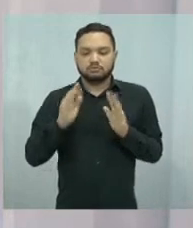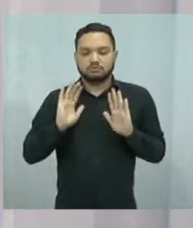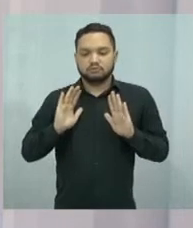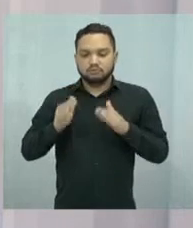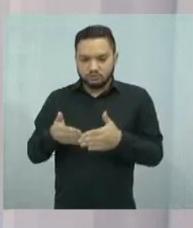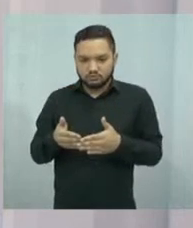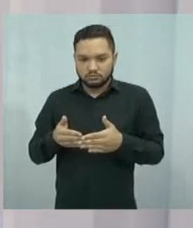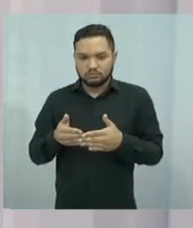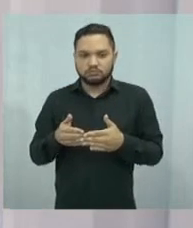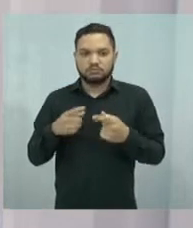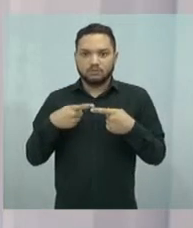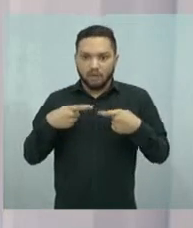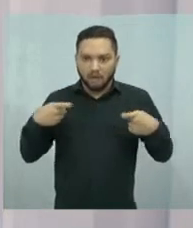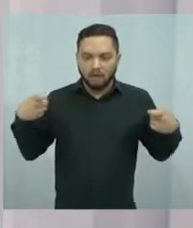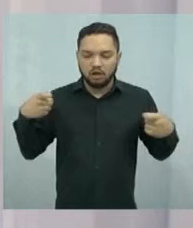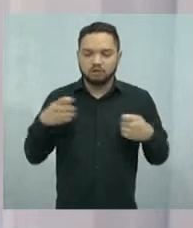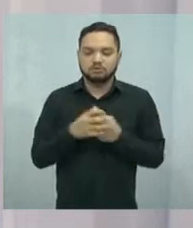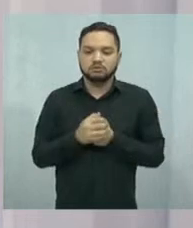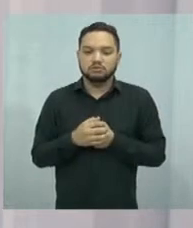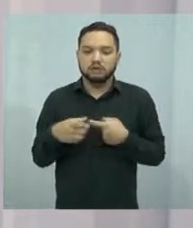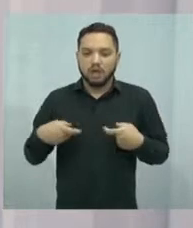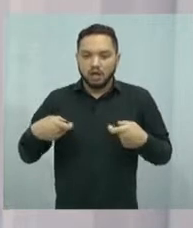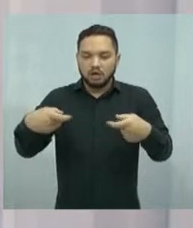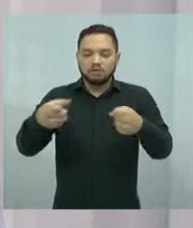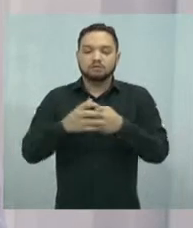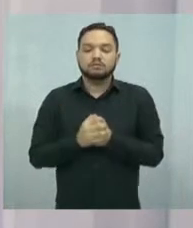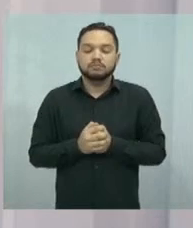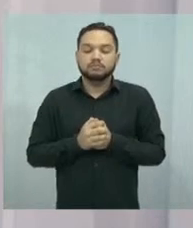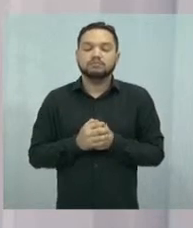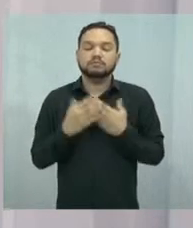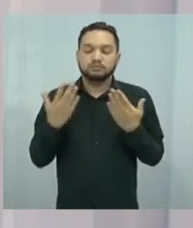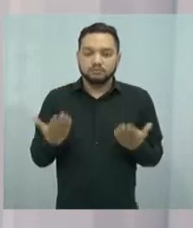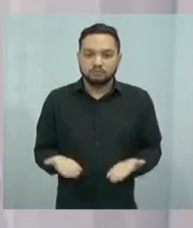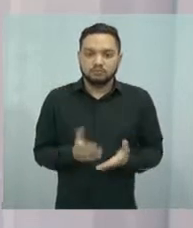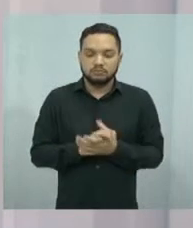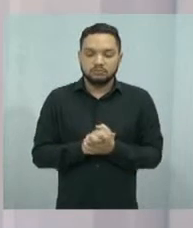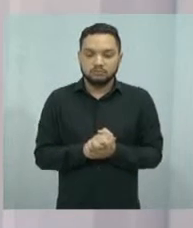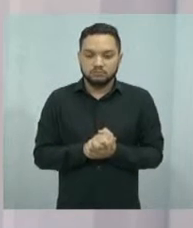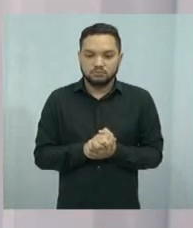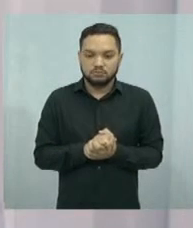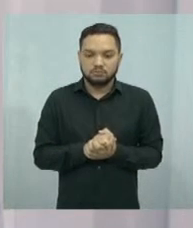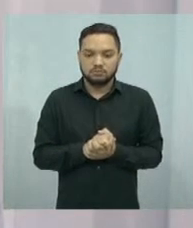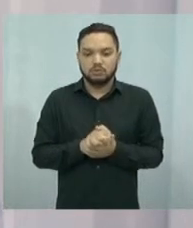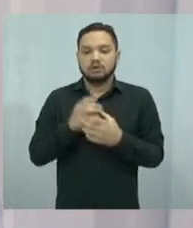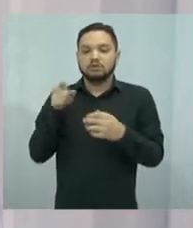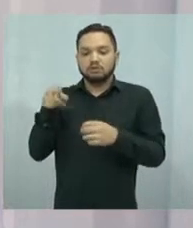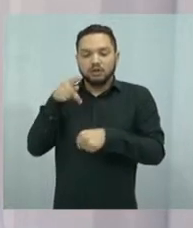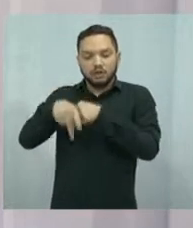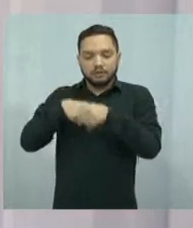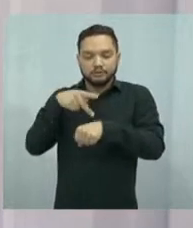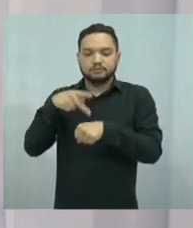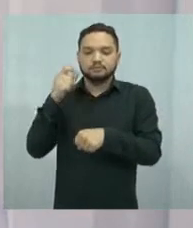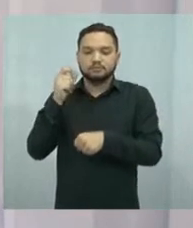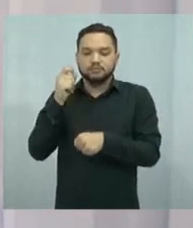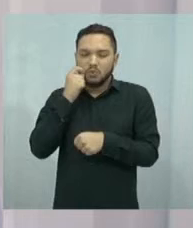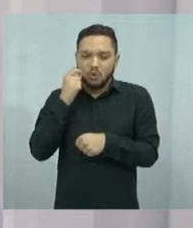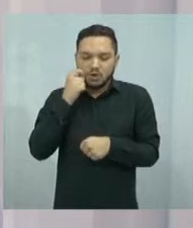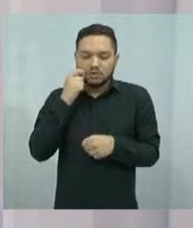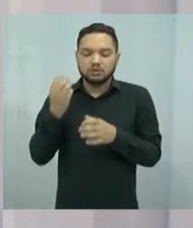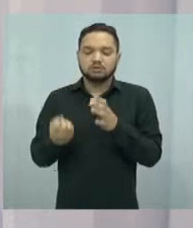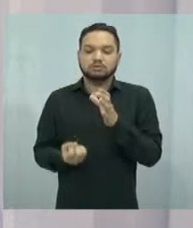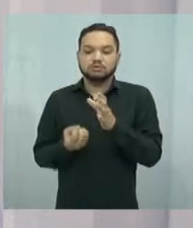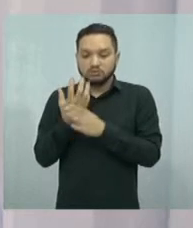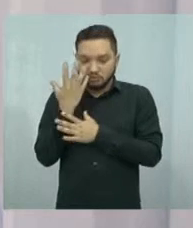grandes conflitos armados. Então, de uma resposta dentro do universo suíço, surge ali naquele